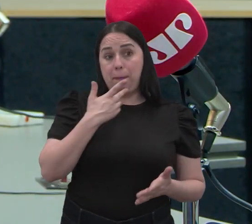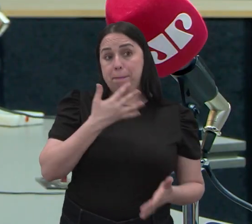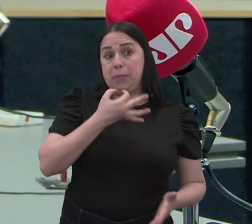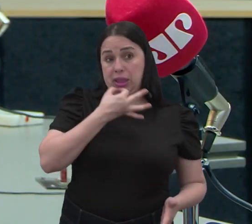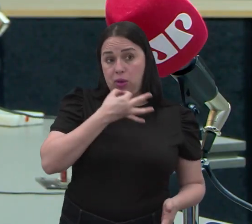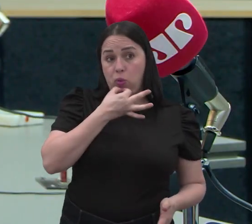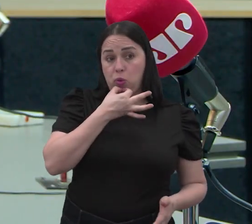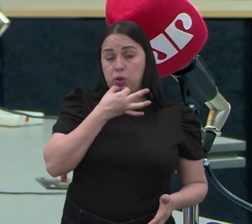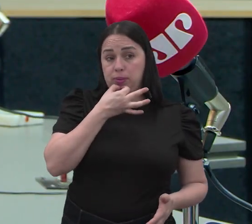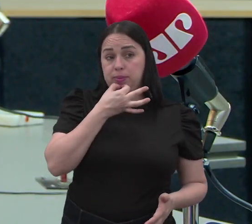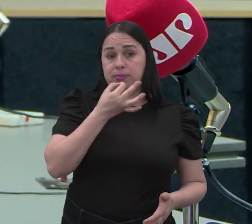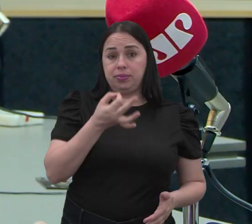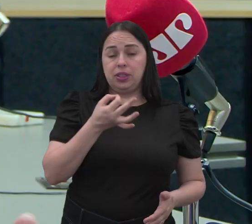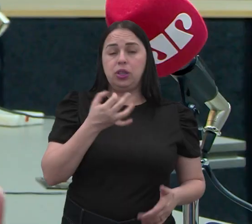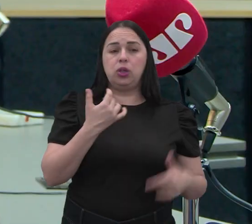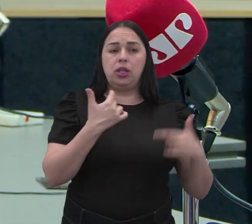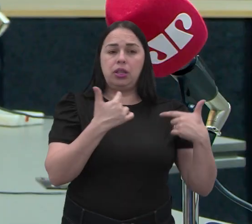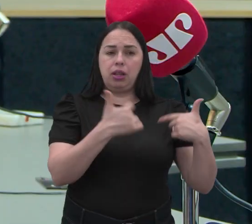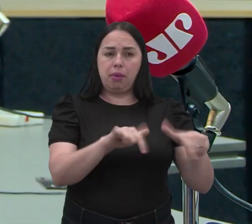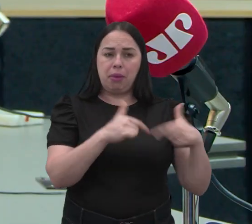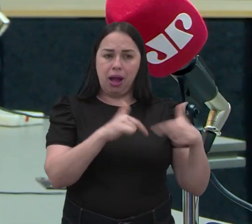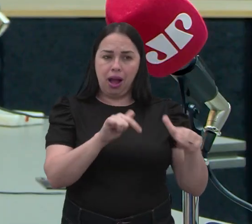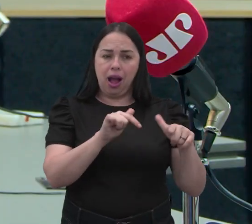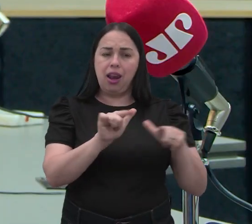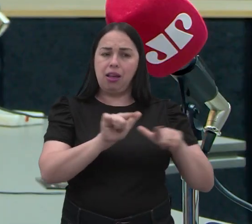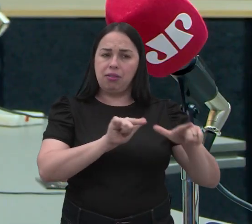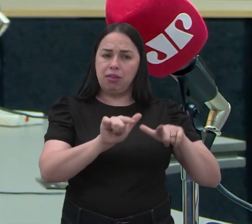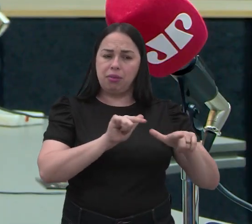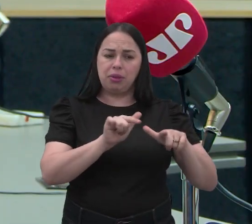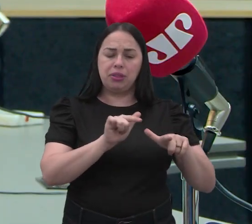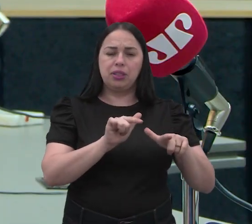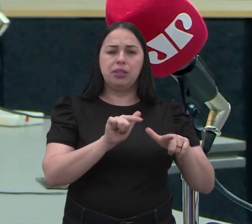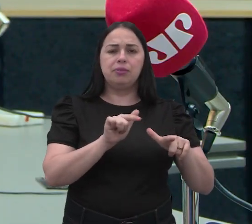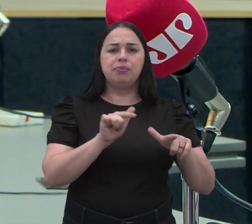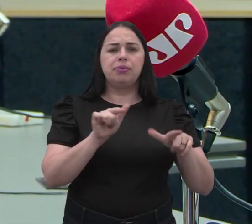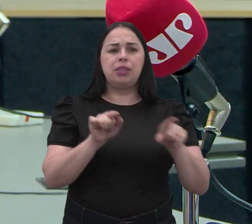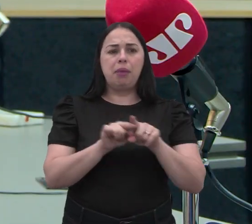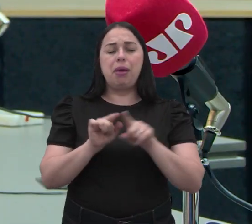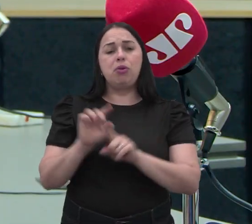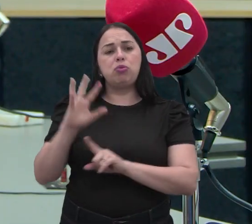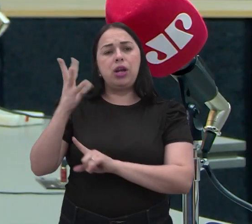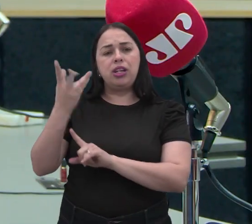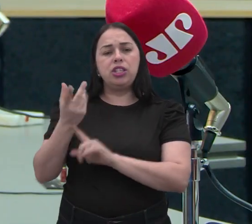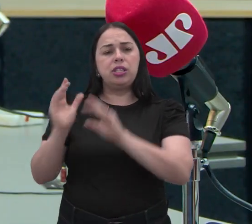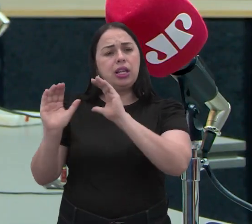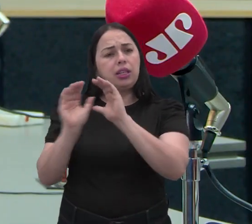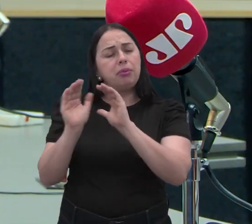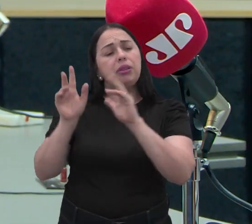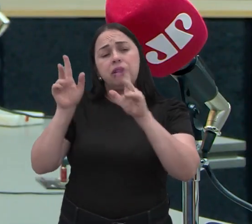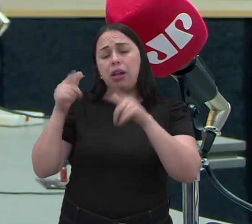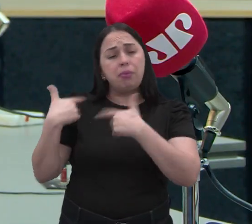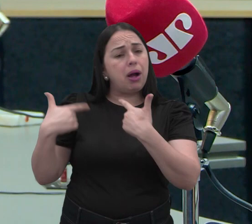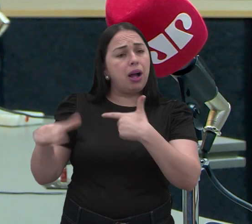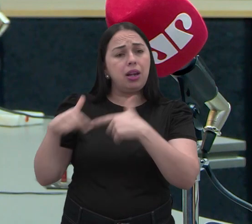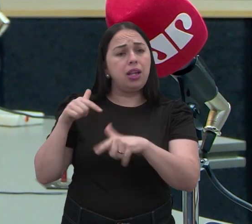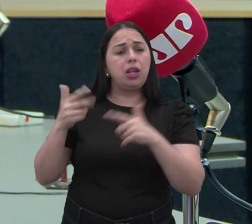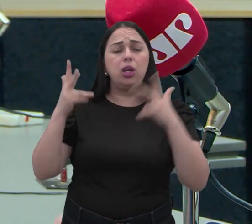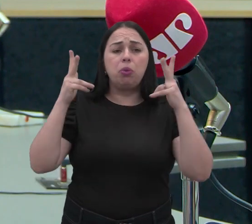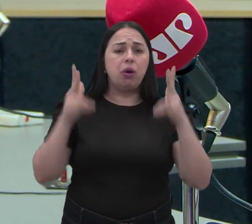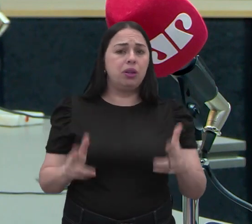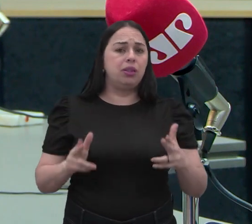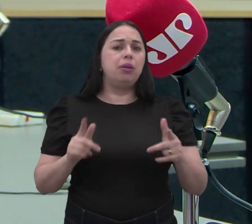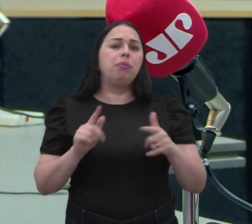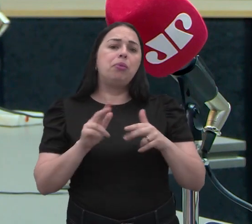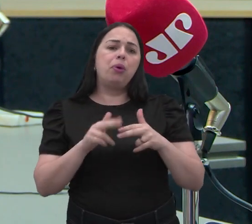de forma geral, quando a gente fala de trabalho, né, o trabalho que a gente faz, da mesma forma, os artistas também fazem um trabalho. Então a